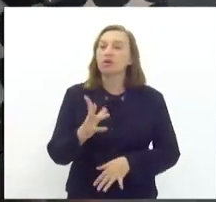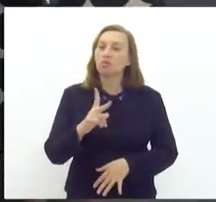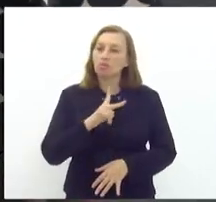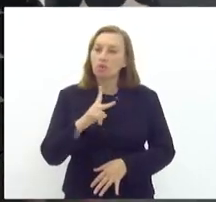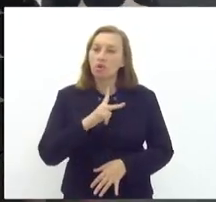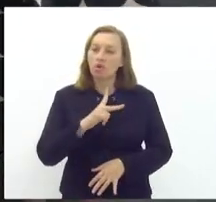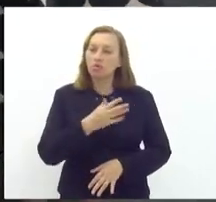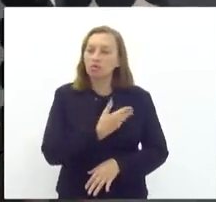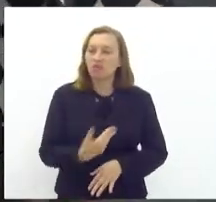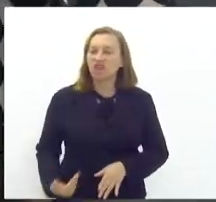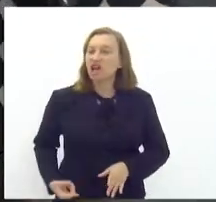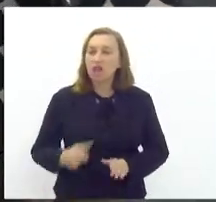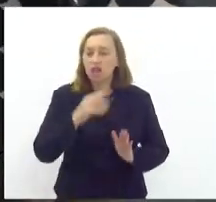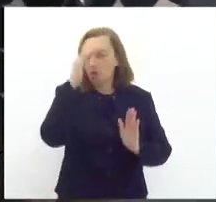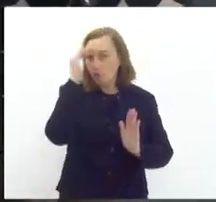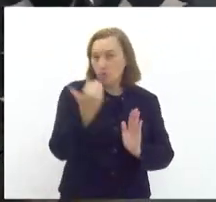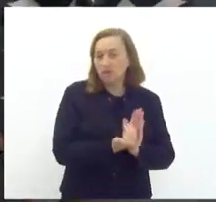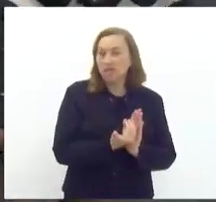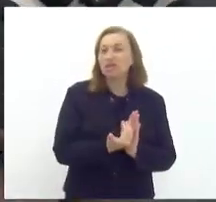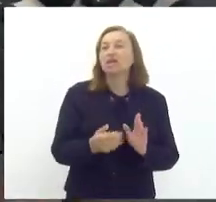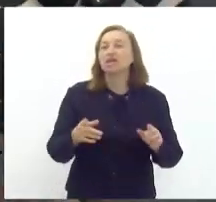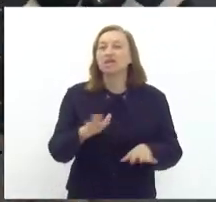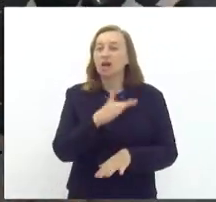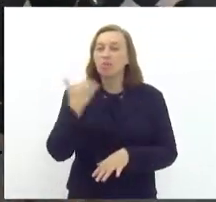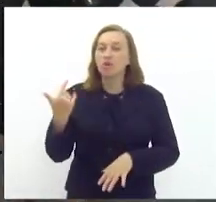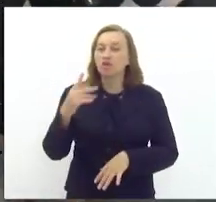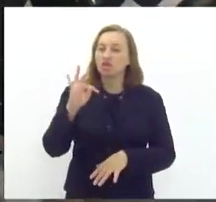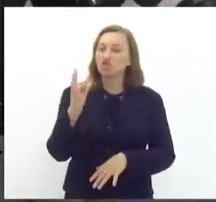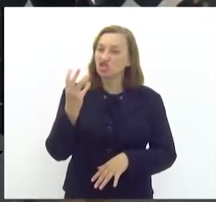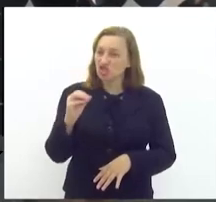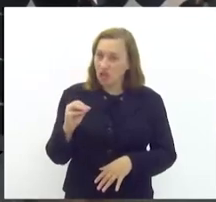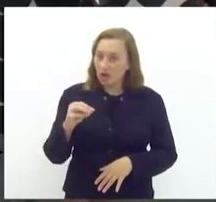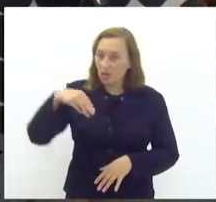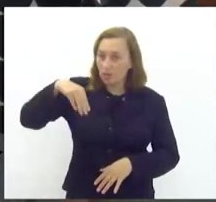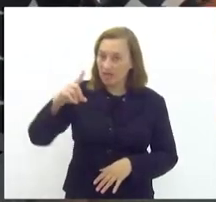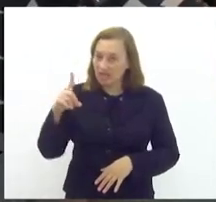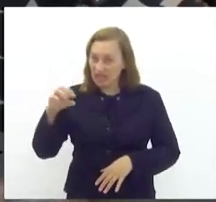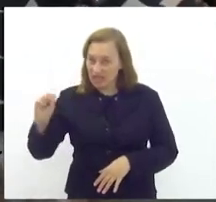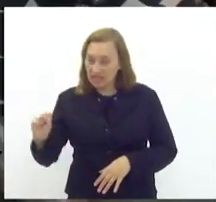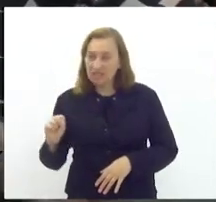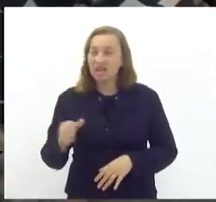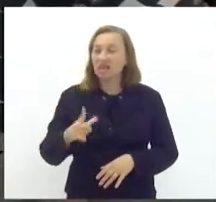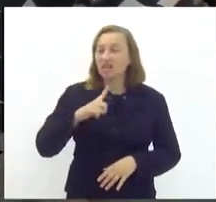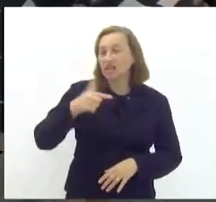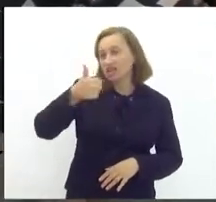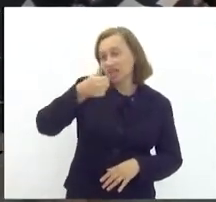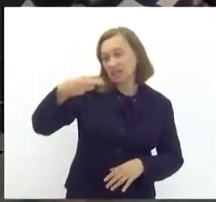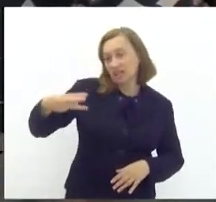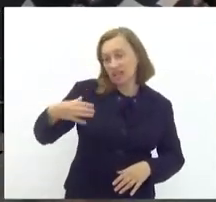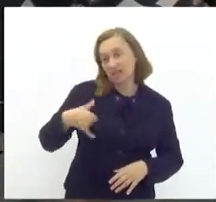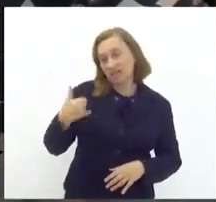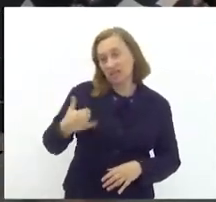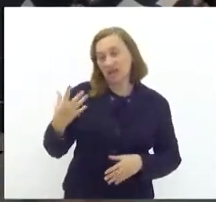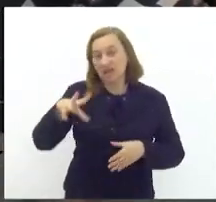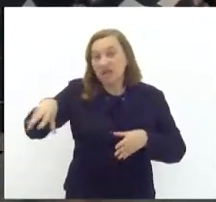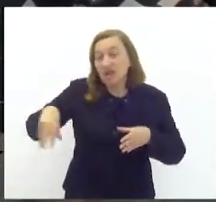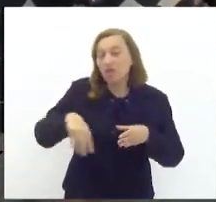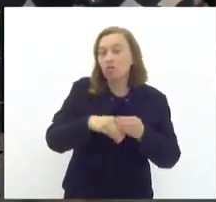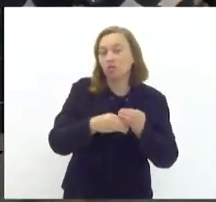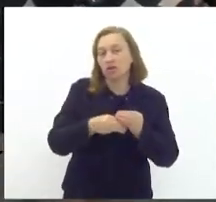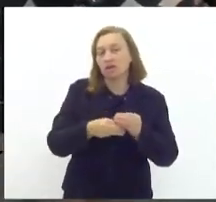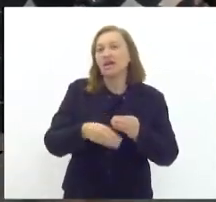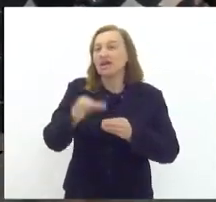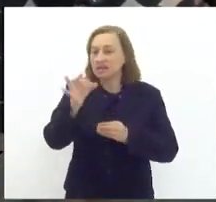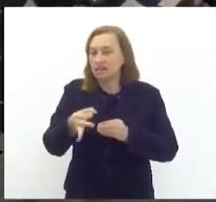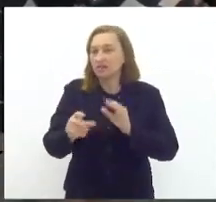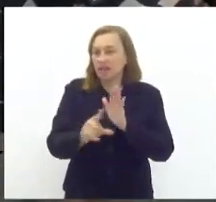deixando de ser cumprida E no caso do assassinato de Tiago Menezes que tem 13 anos ele se enquadra exatamente